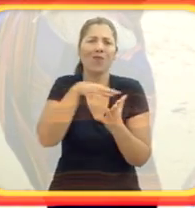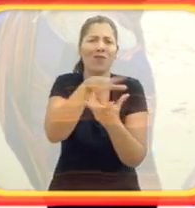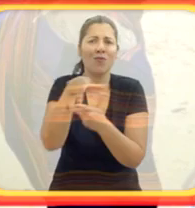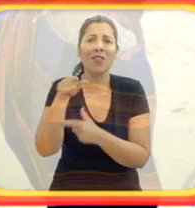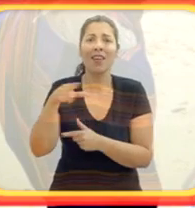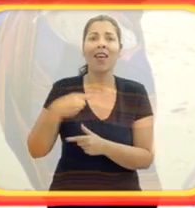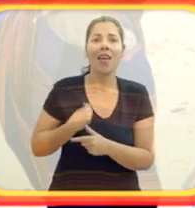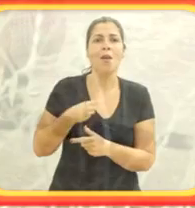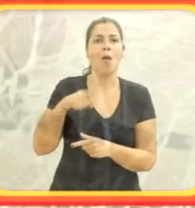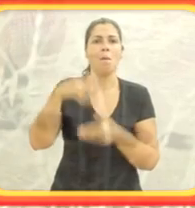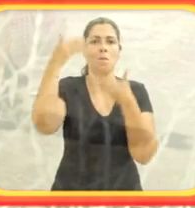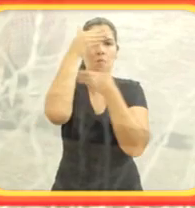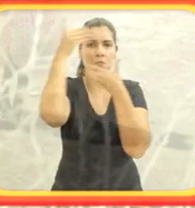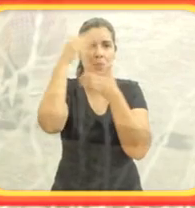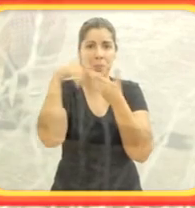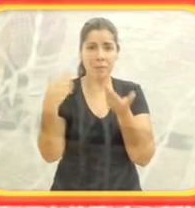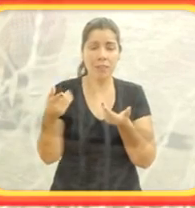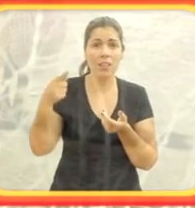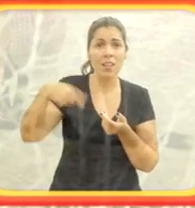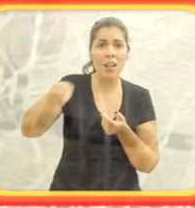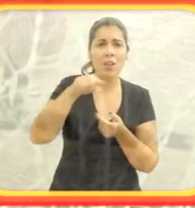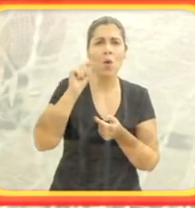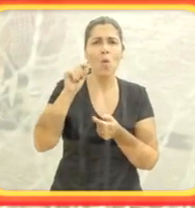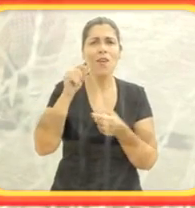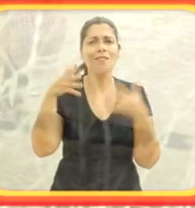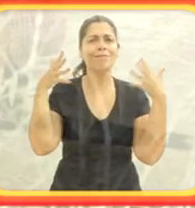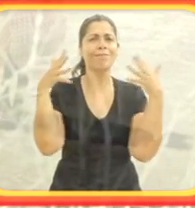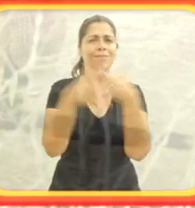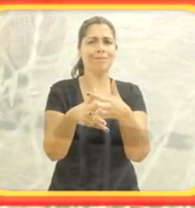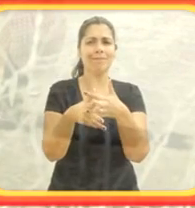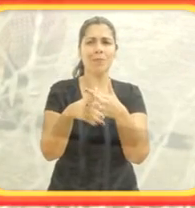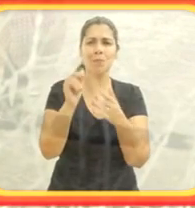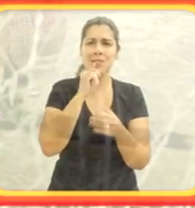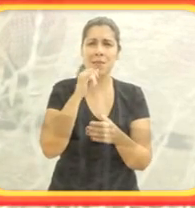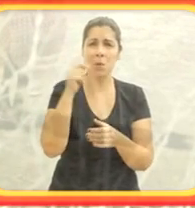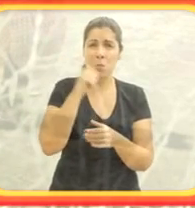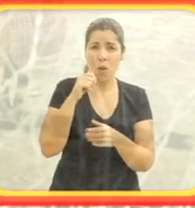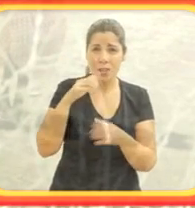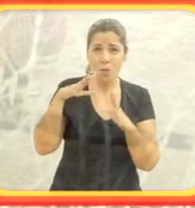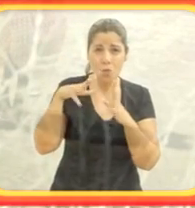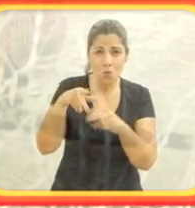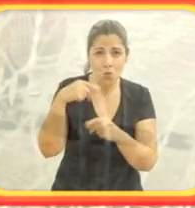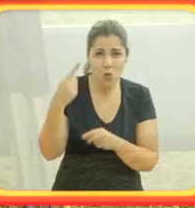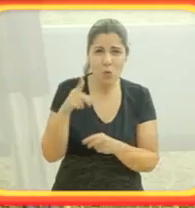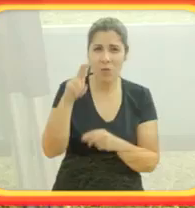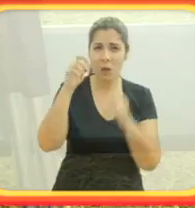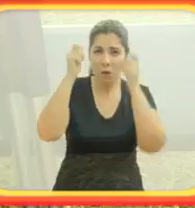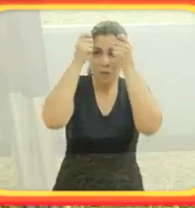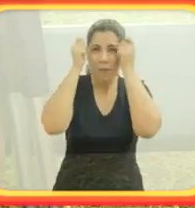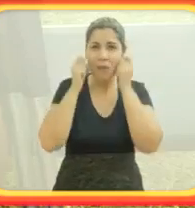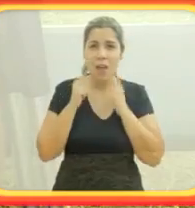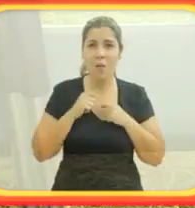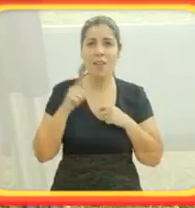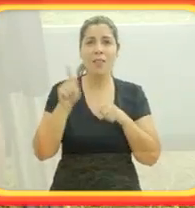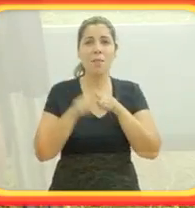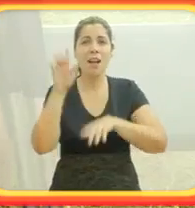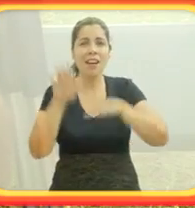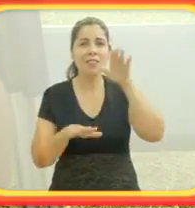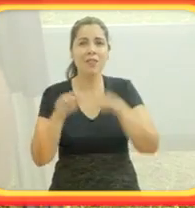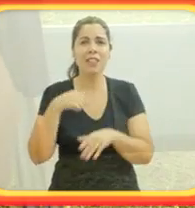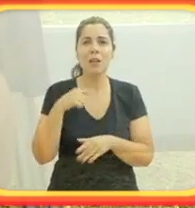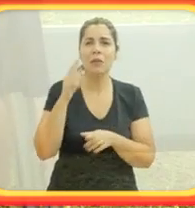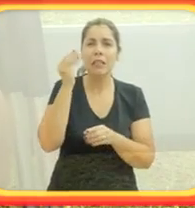mais complicado. Por exemplo, as mulheres, de muito bom tom que você use véu. Às vezes eu deixava de